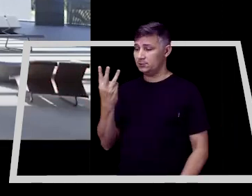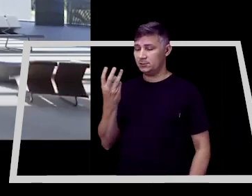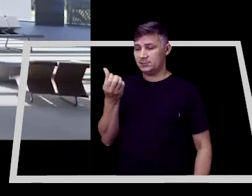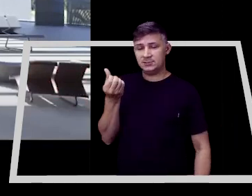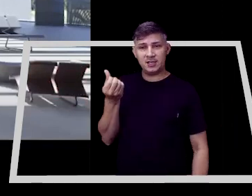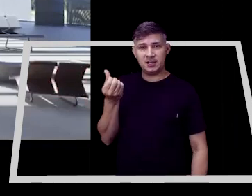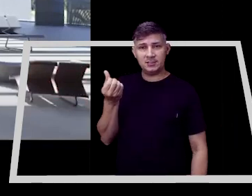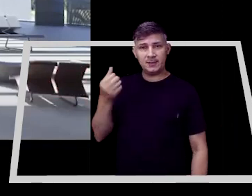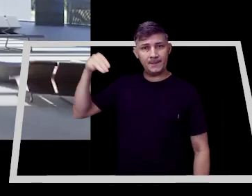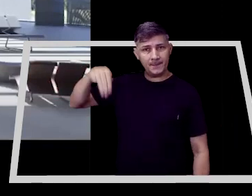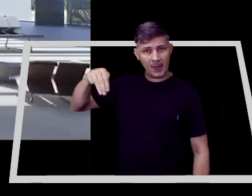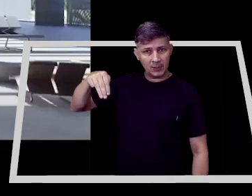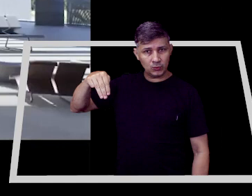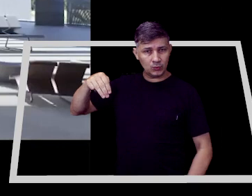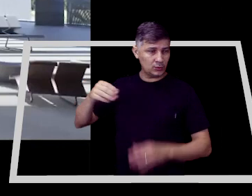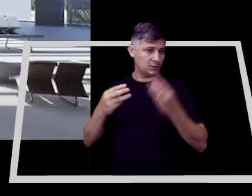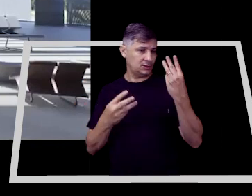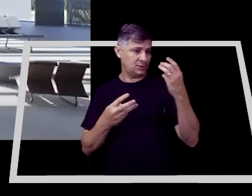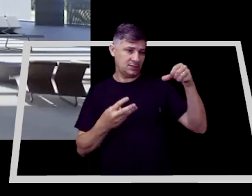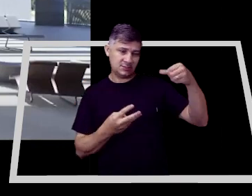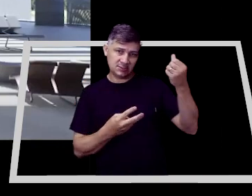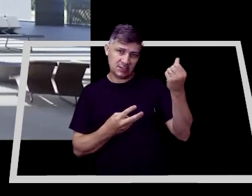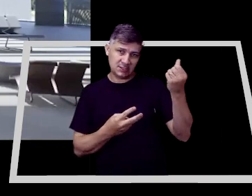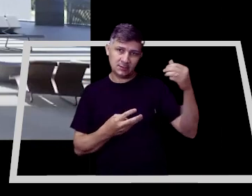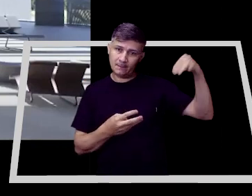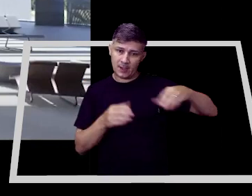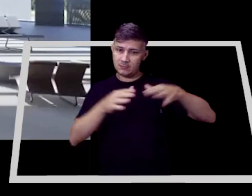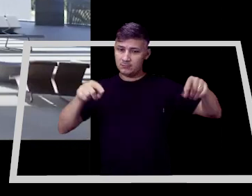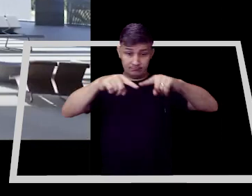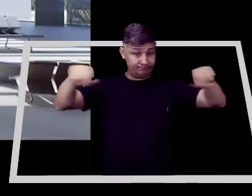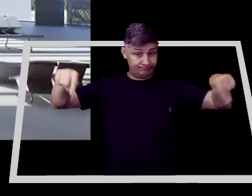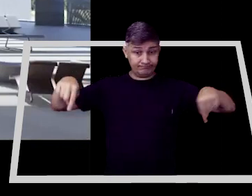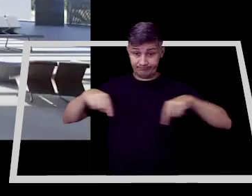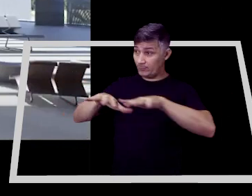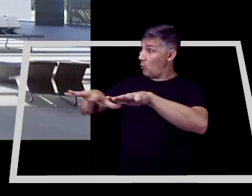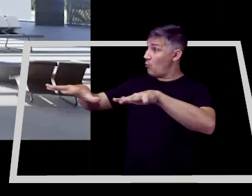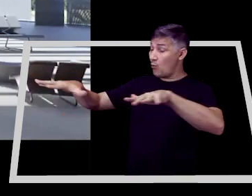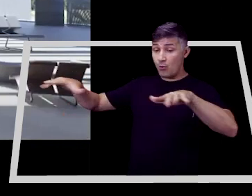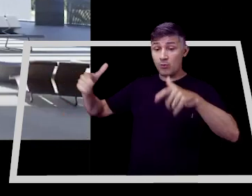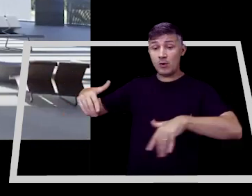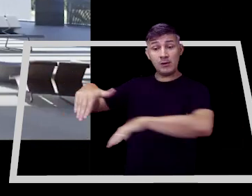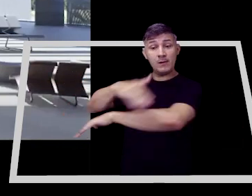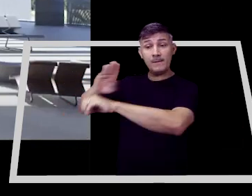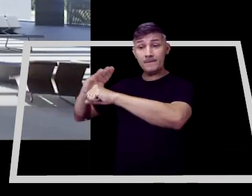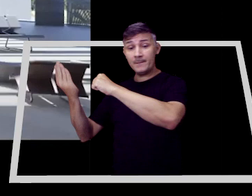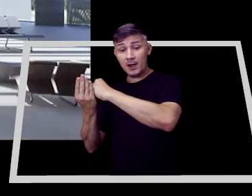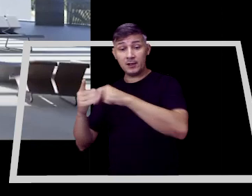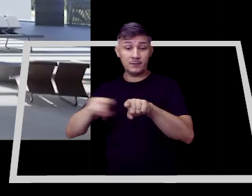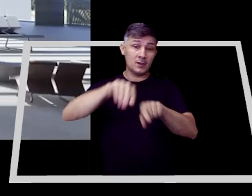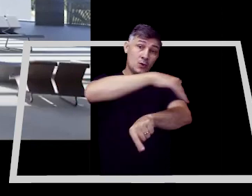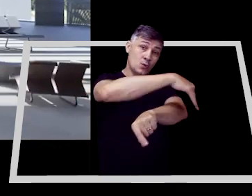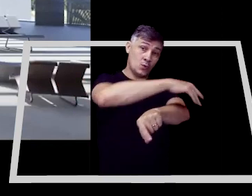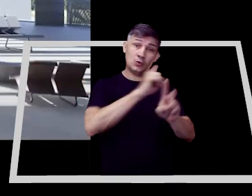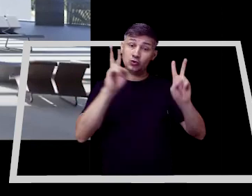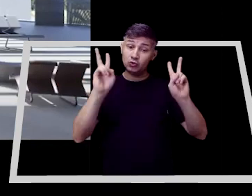36 metros, que faz a conexão entre o bairro e a avenida. Acho que é um lugar que a gente tem a intenção que permaneça, o